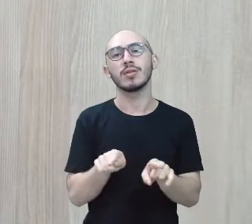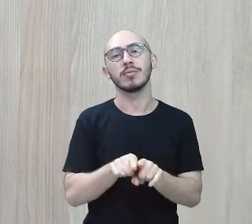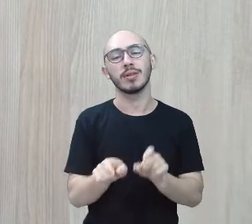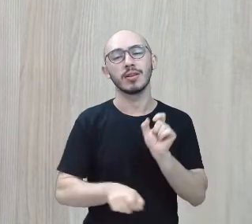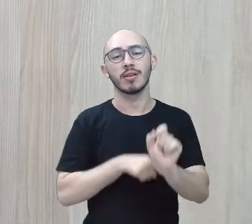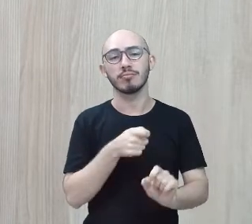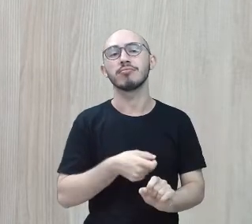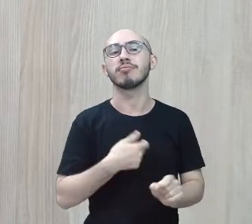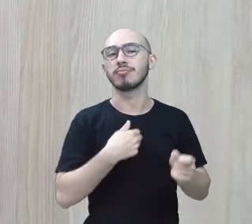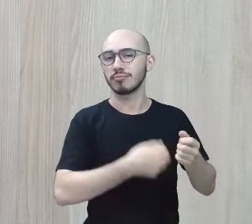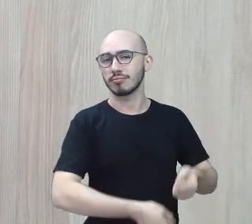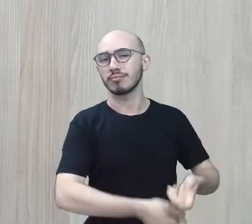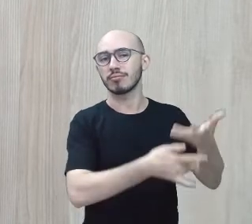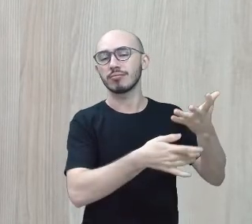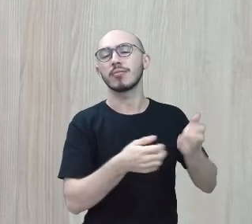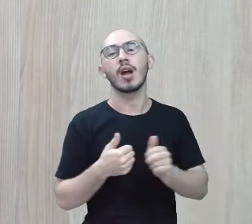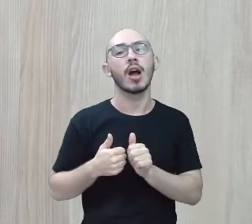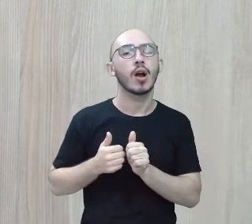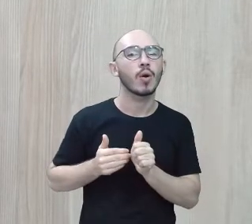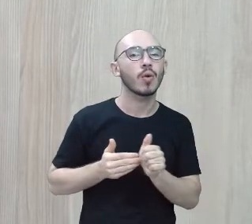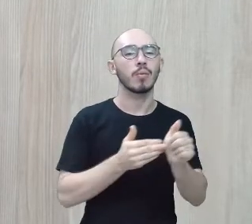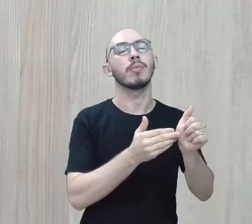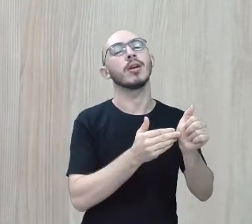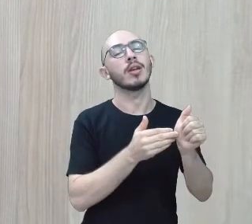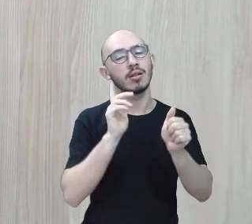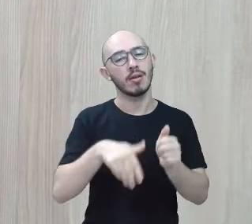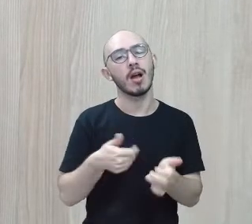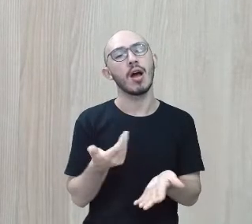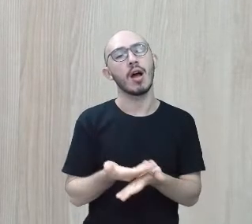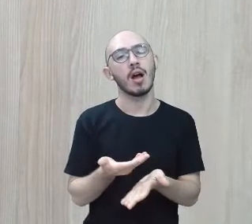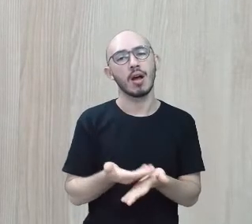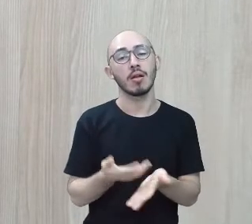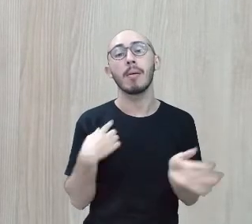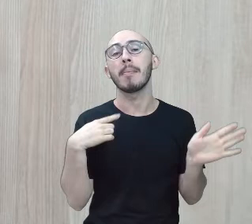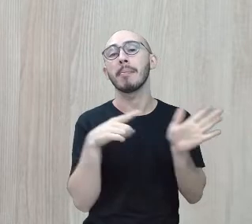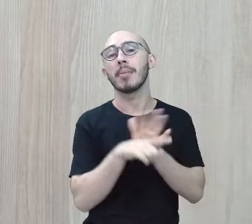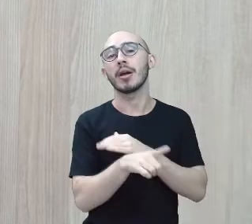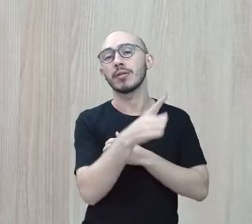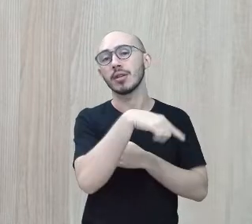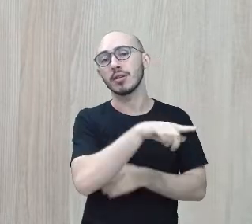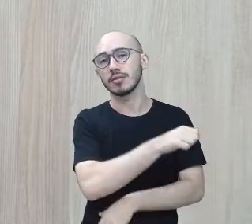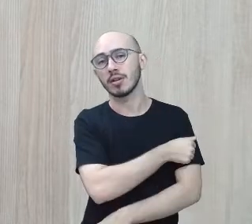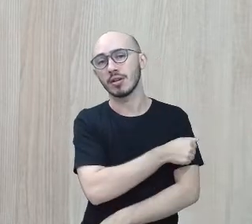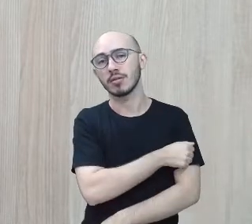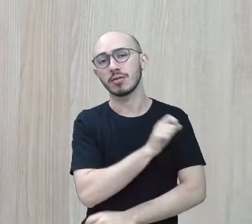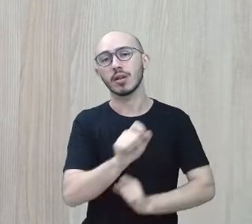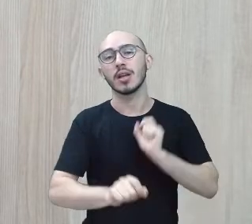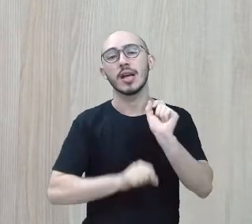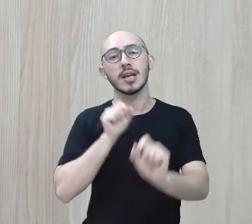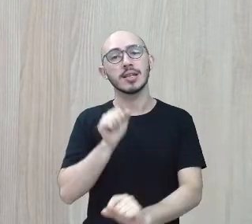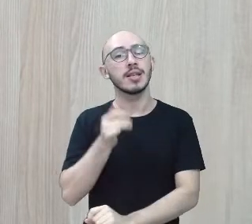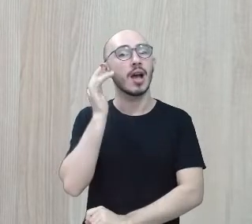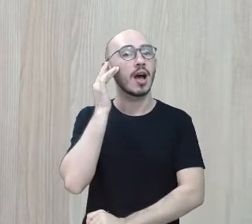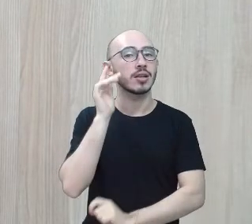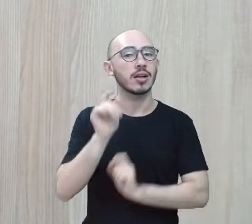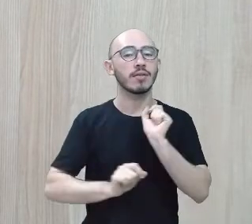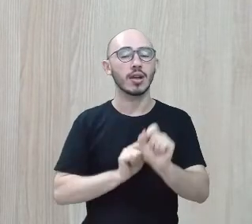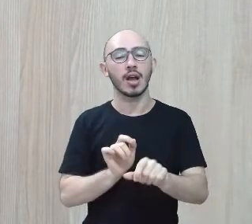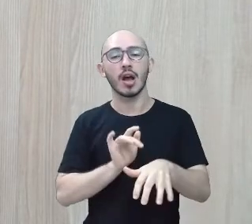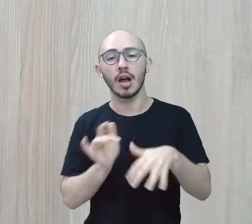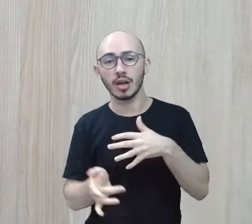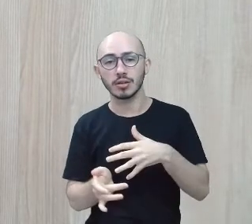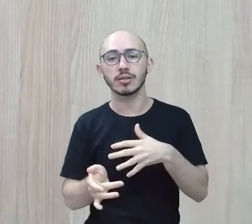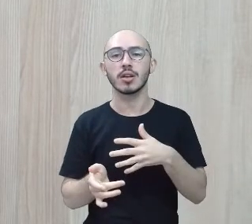eles estão ótimos, estão acompanhando, adorando a sua aula. Eu perguntei para eles, professora, se eles achavam que as redes